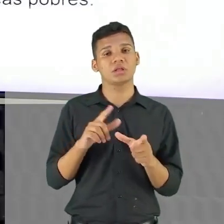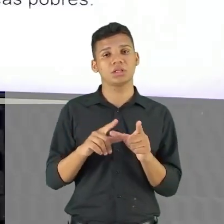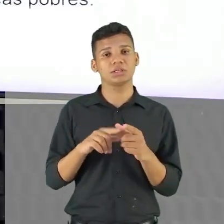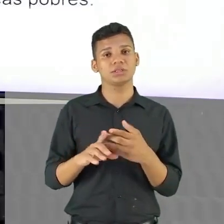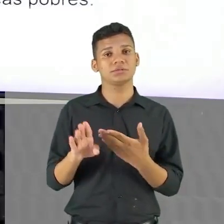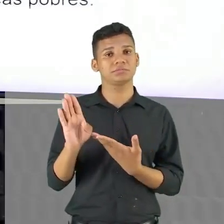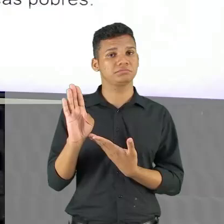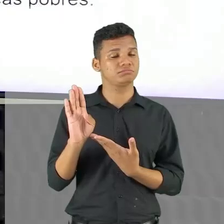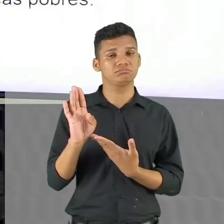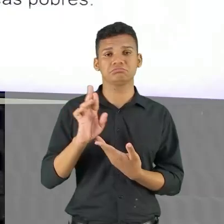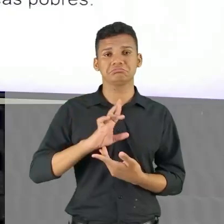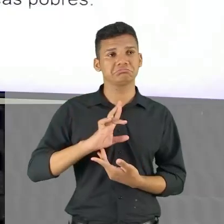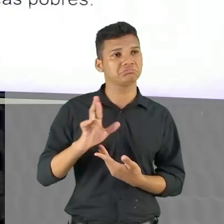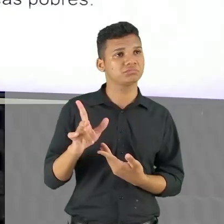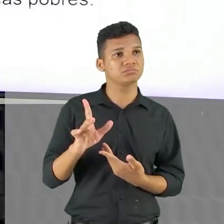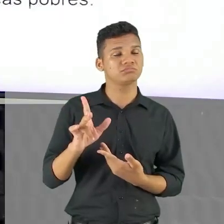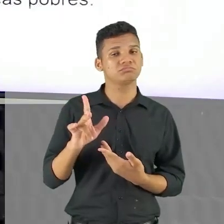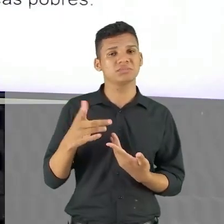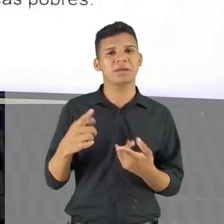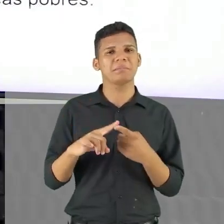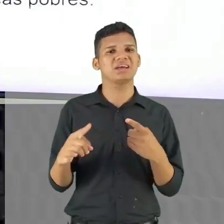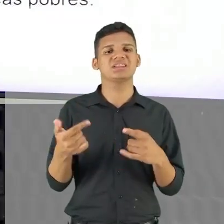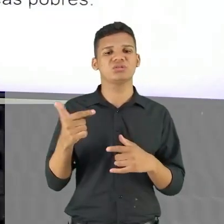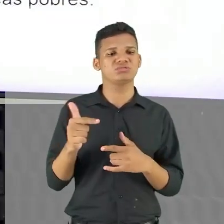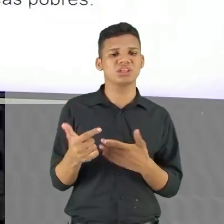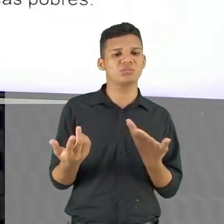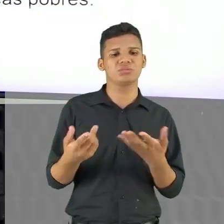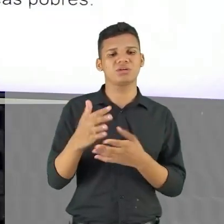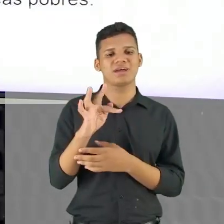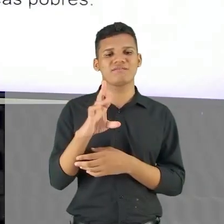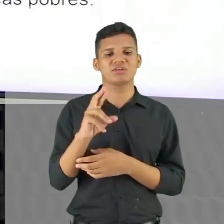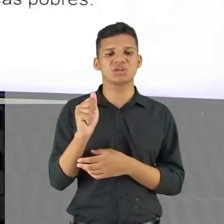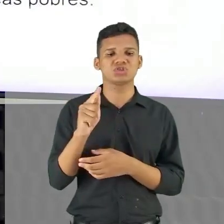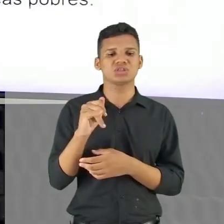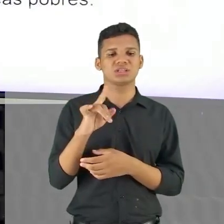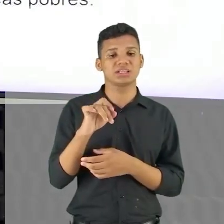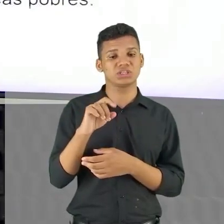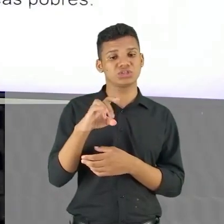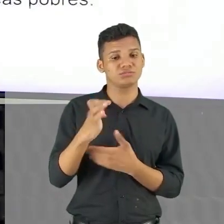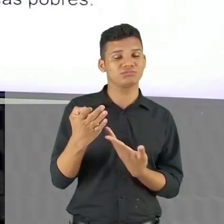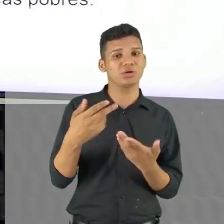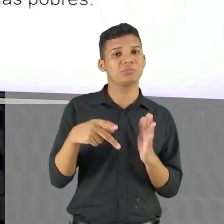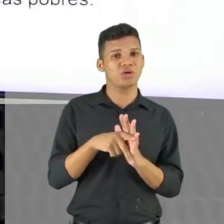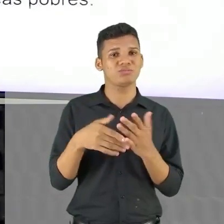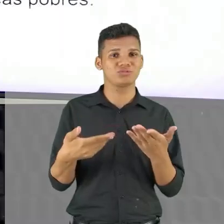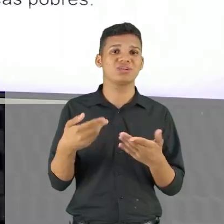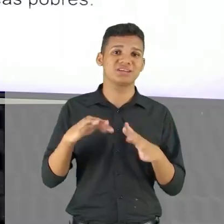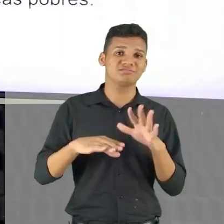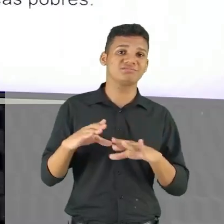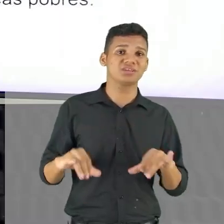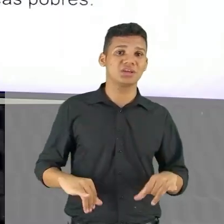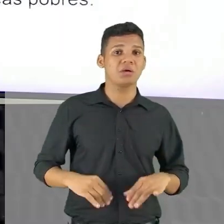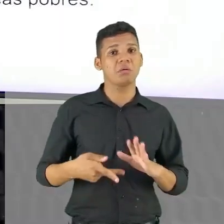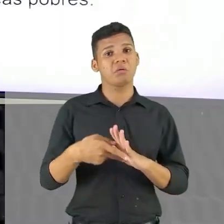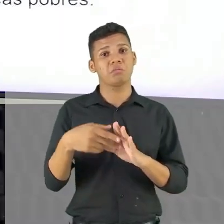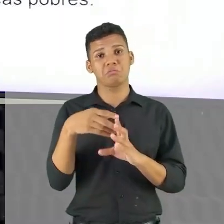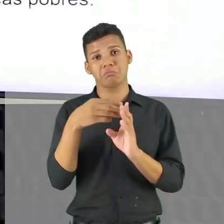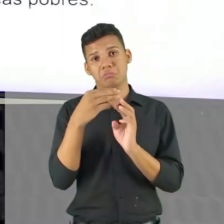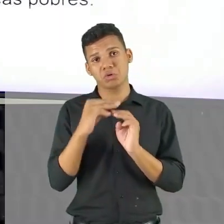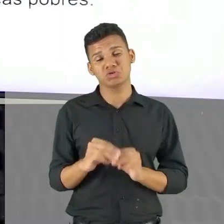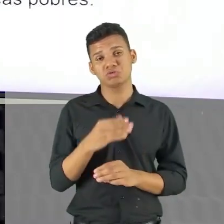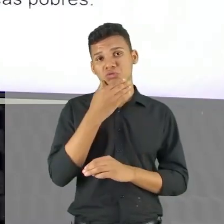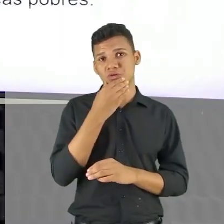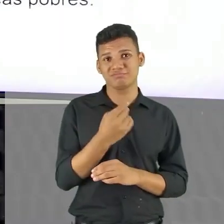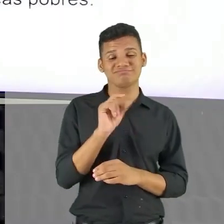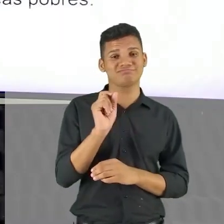ecossistemas costeiros? Não. Na verdade, não há uma fragilidade ecológica. O dano ecológico é causado pelo homem e o turbilhão de